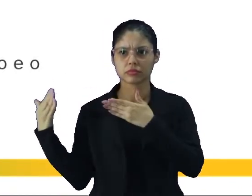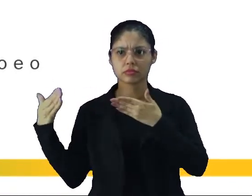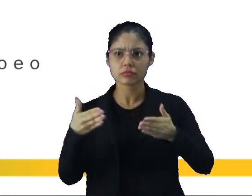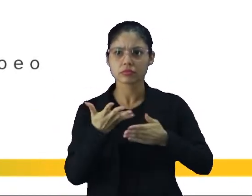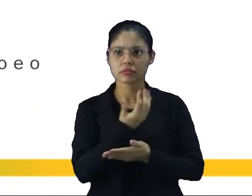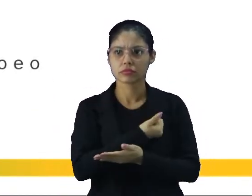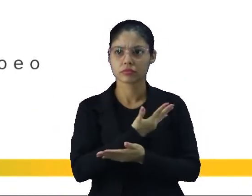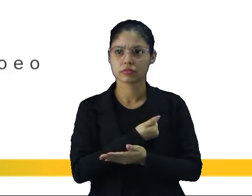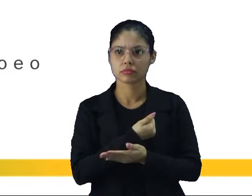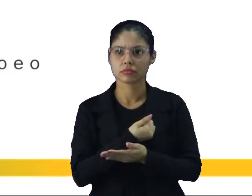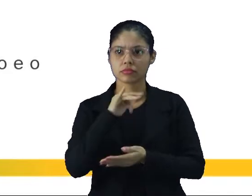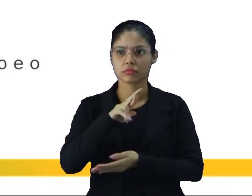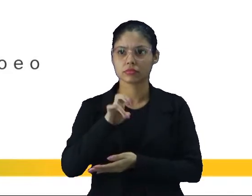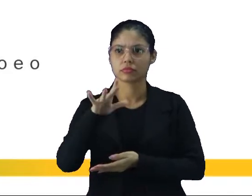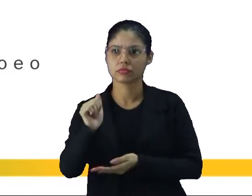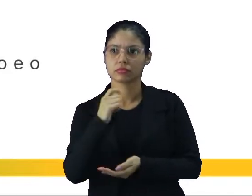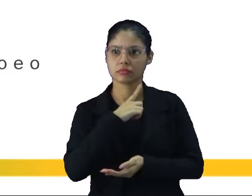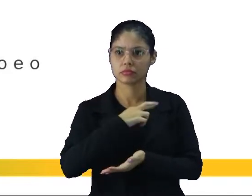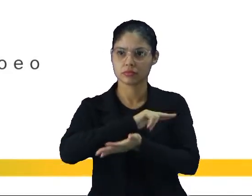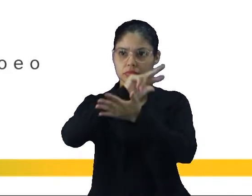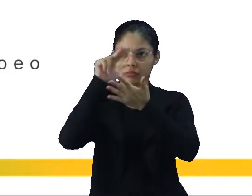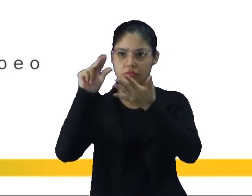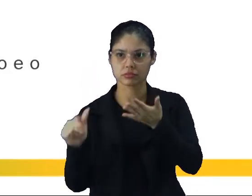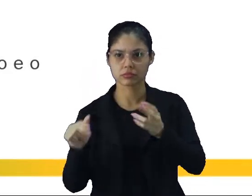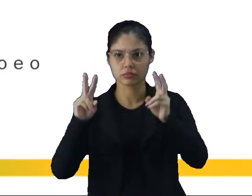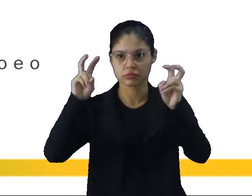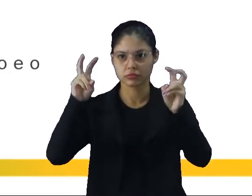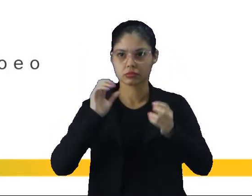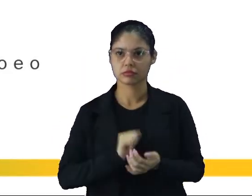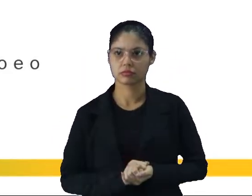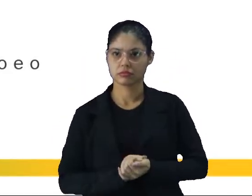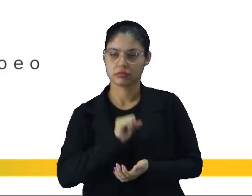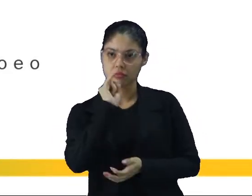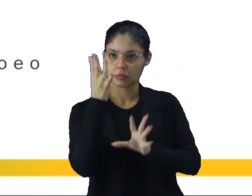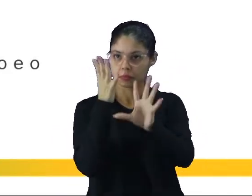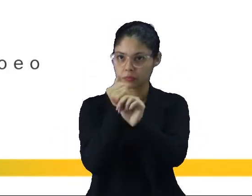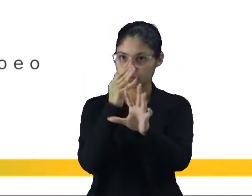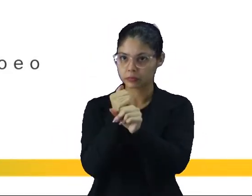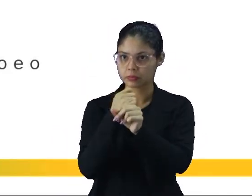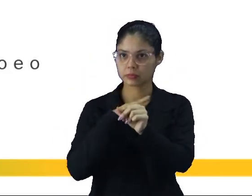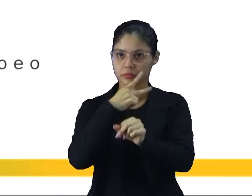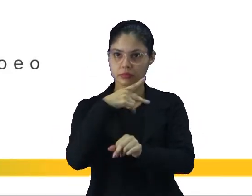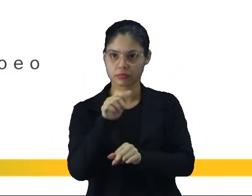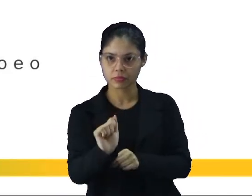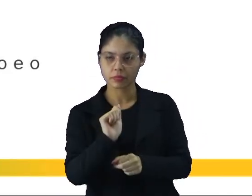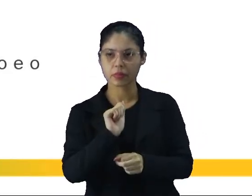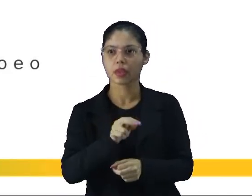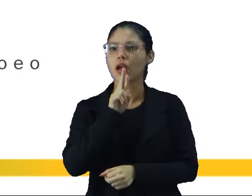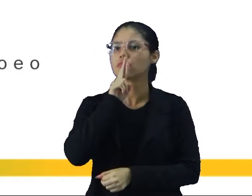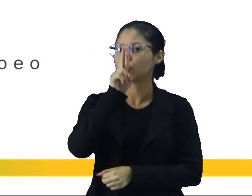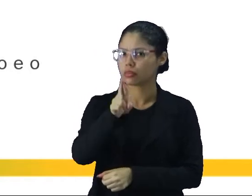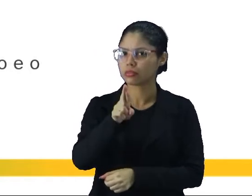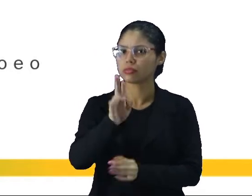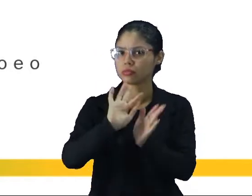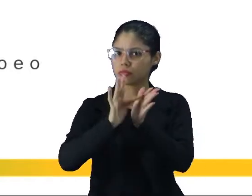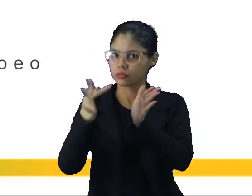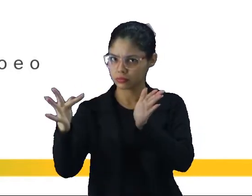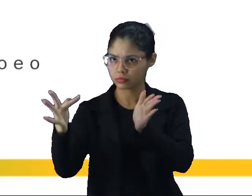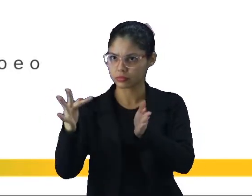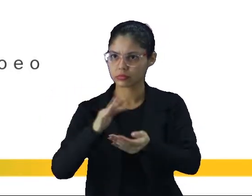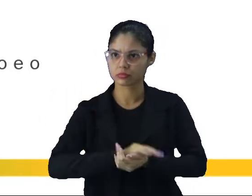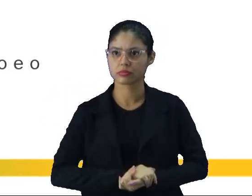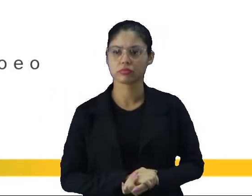determinado número de termos, e infinitas, quando tem infinitos termos. Se eu quiser somar os termos de uma PA, eu vou calcular essa fórmula aqui, ó.